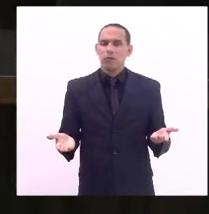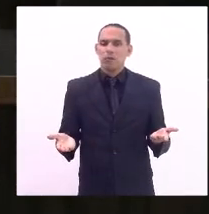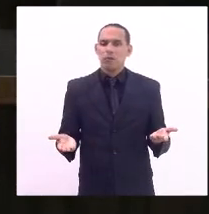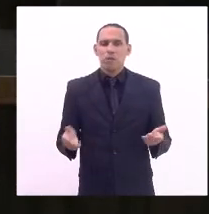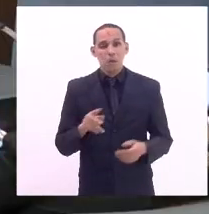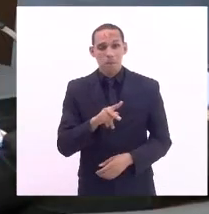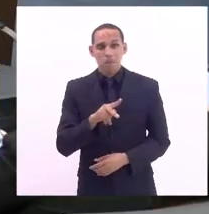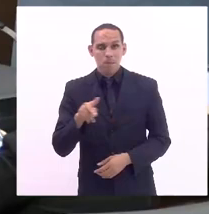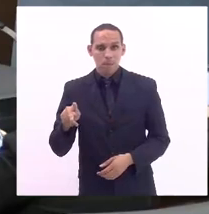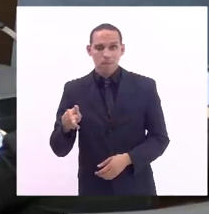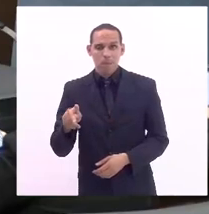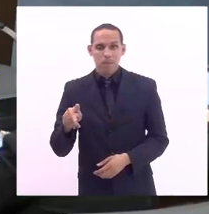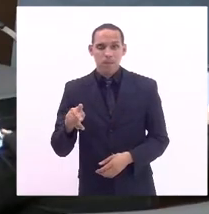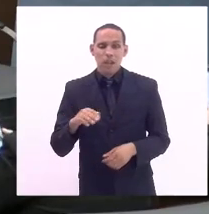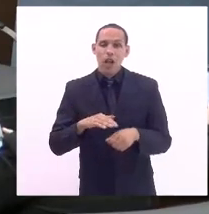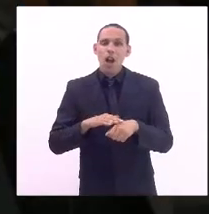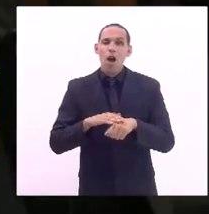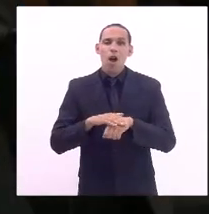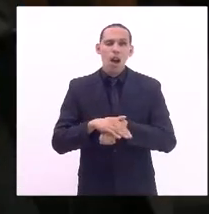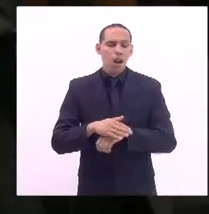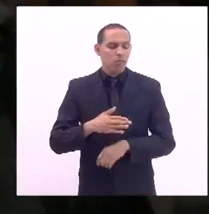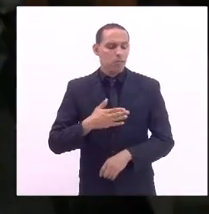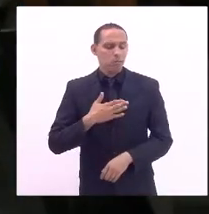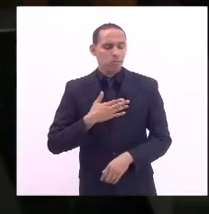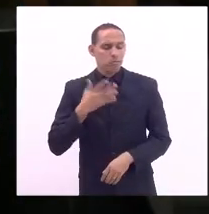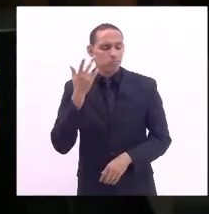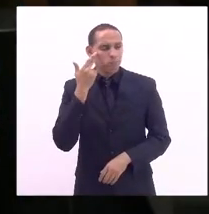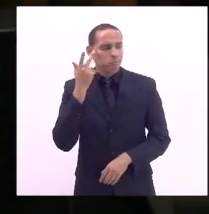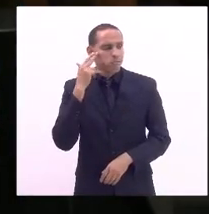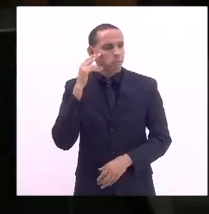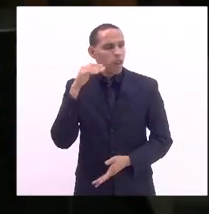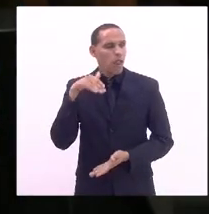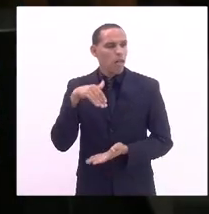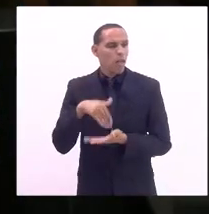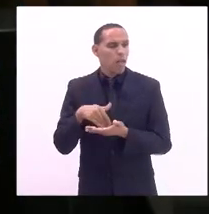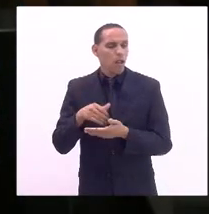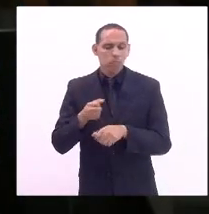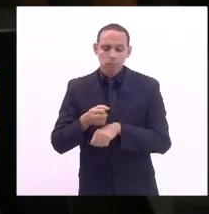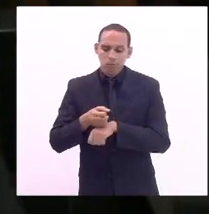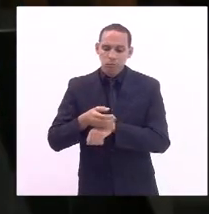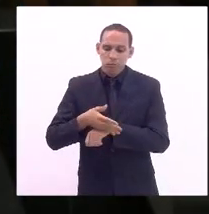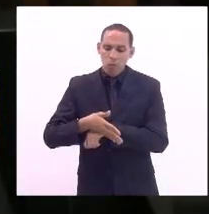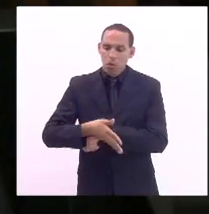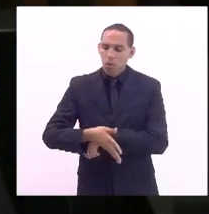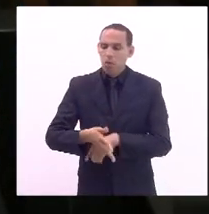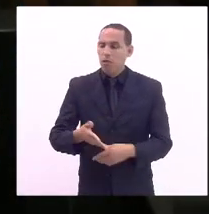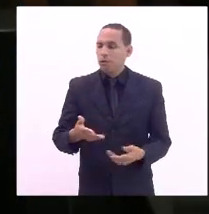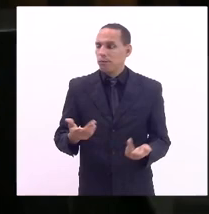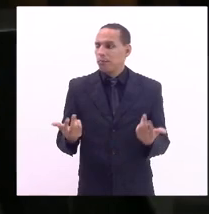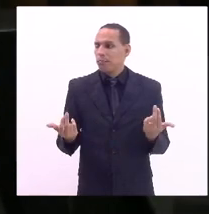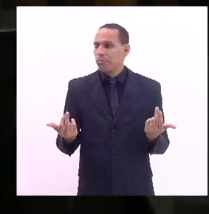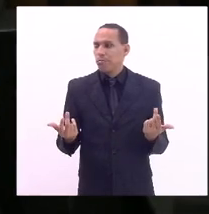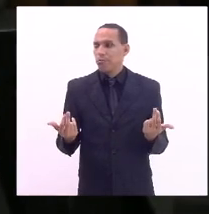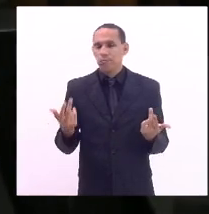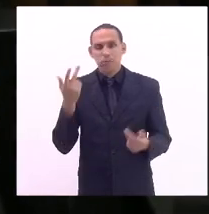Senhora presidente, a noite para mim é uma criança, até meia-noite para mim é hoje, não tenho pressa